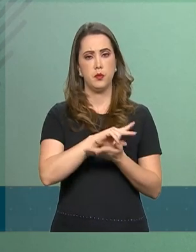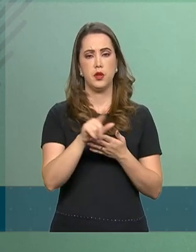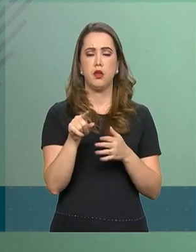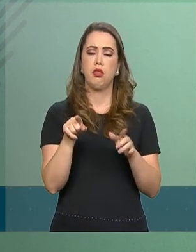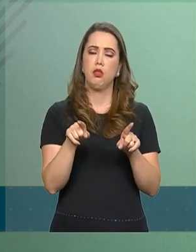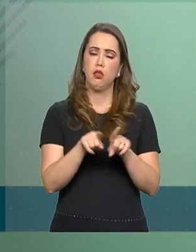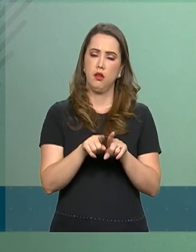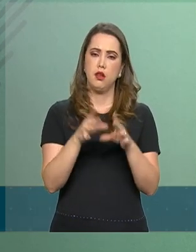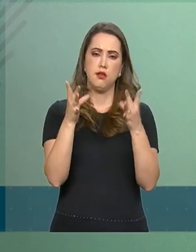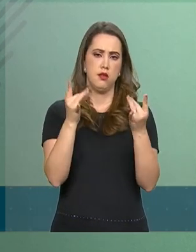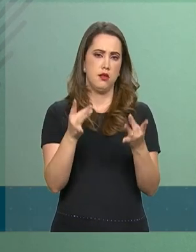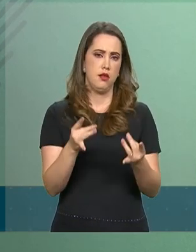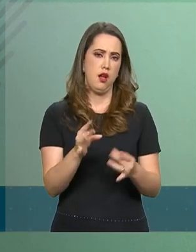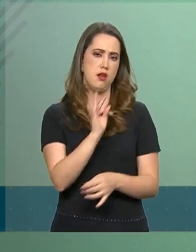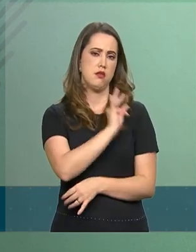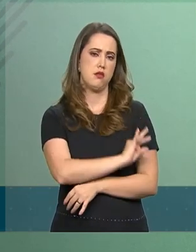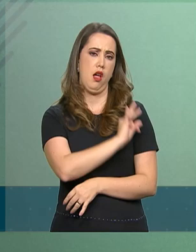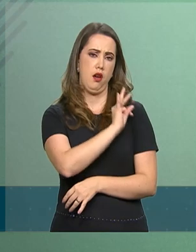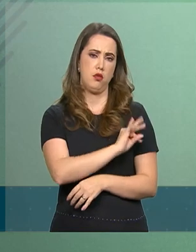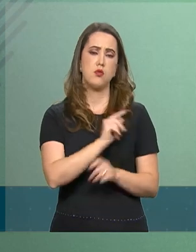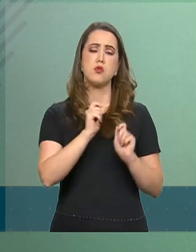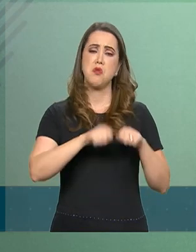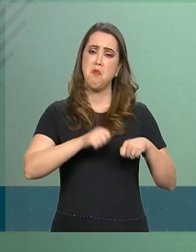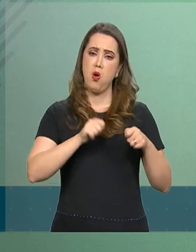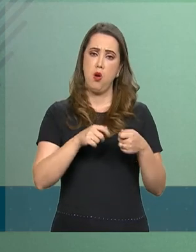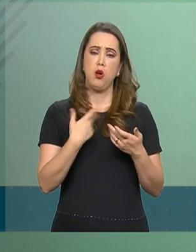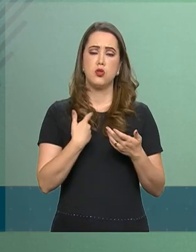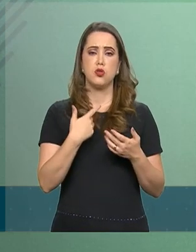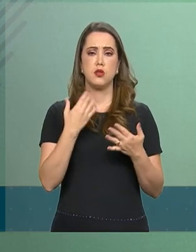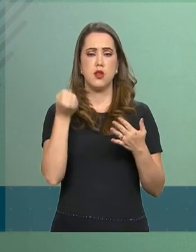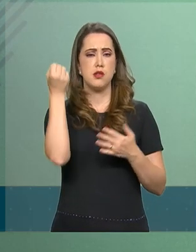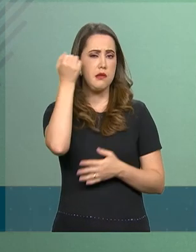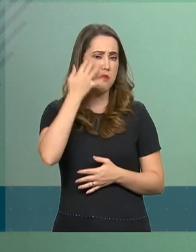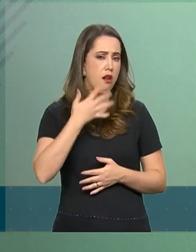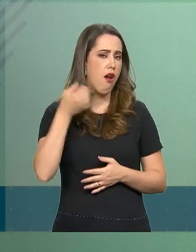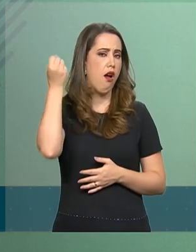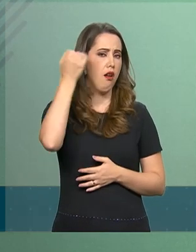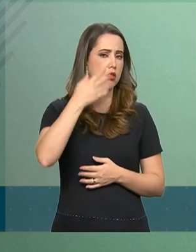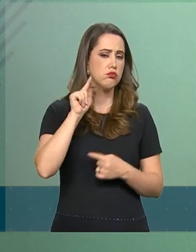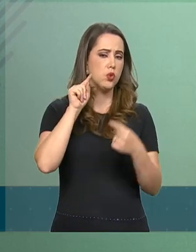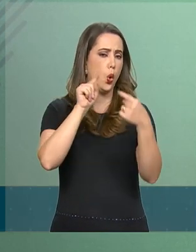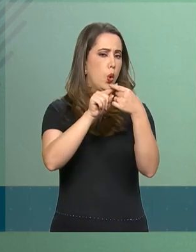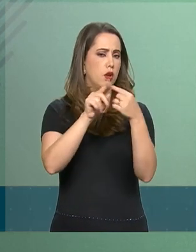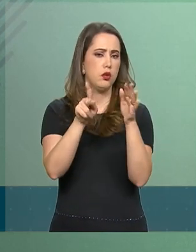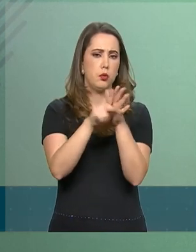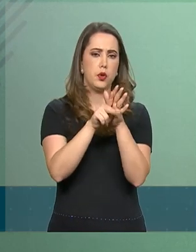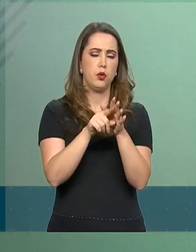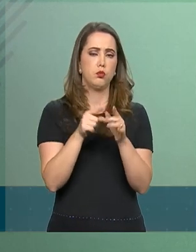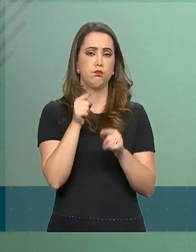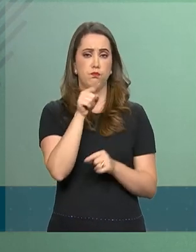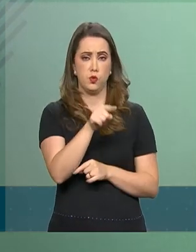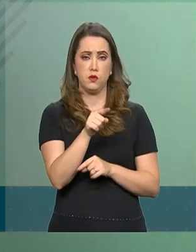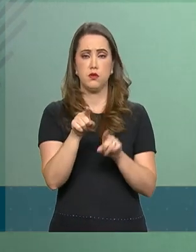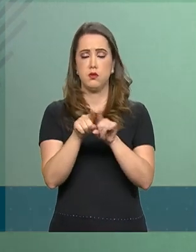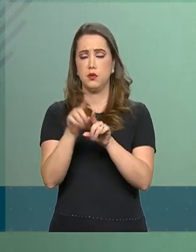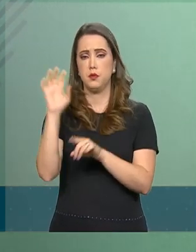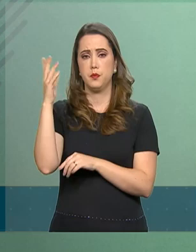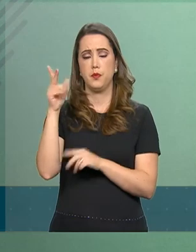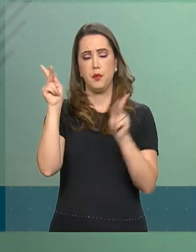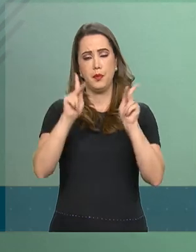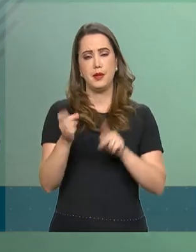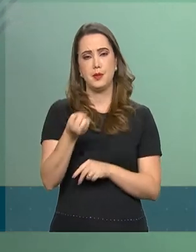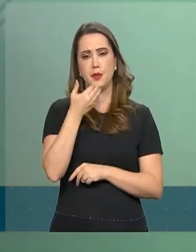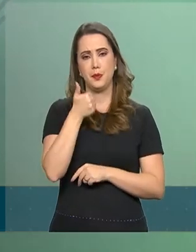naturalmente detalhes técnicos que podem ser é reforçado neste contato direto pode